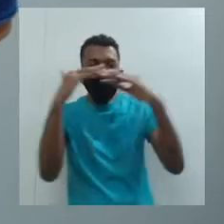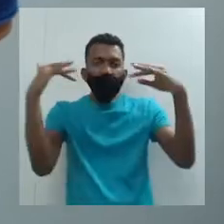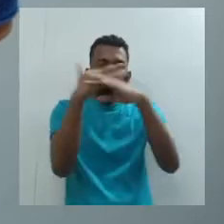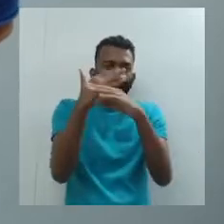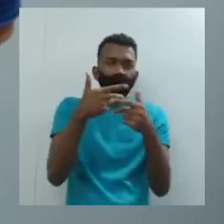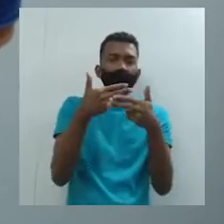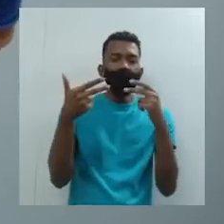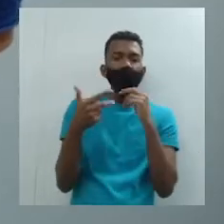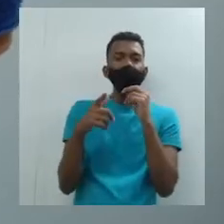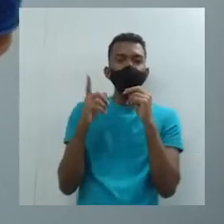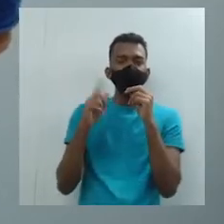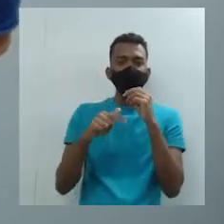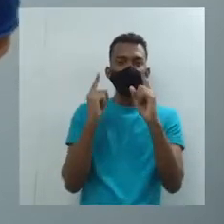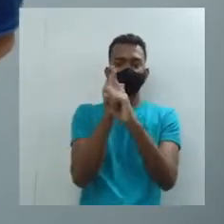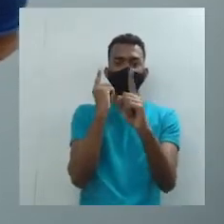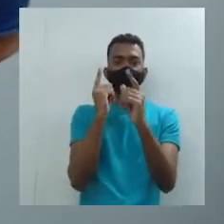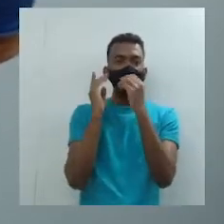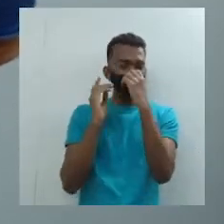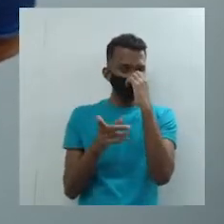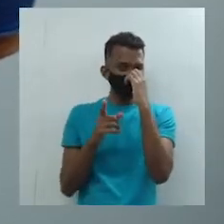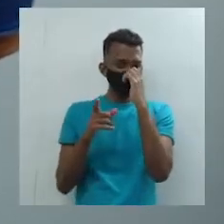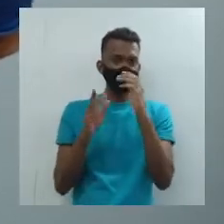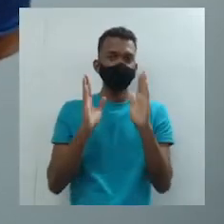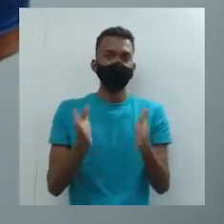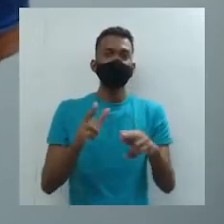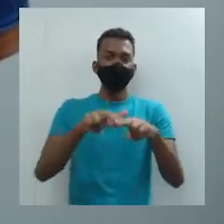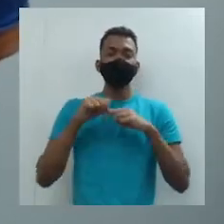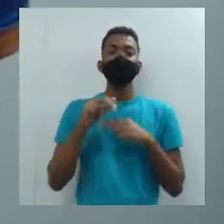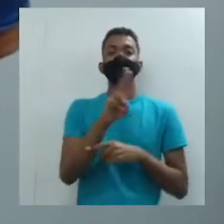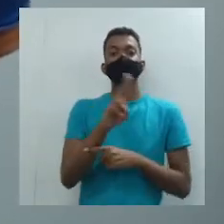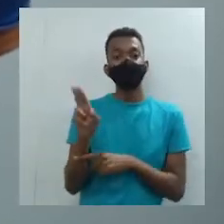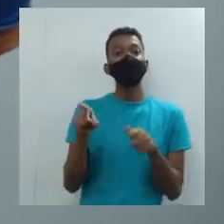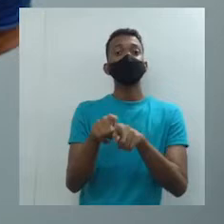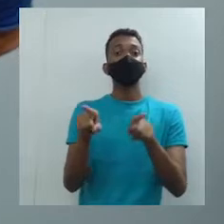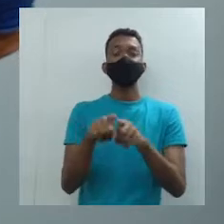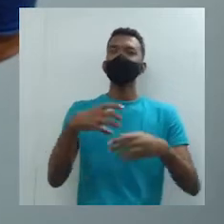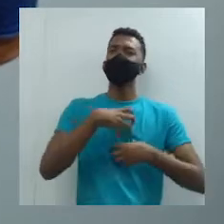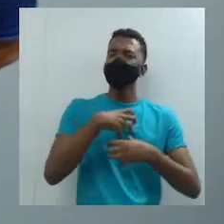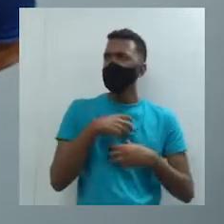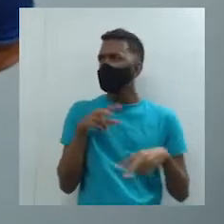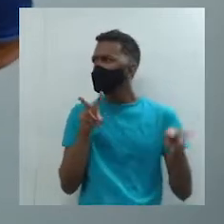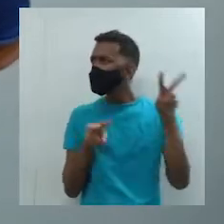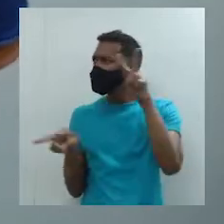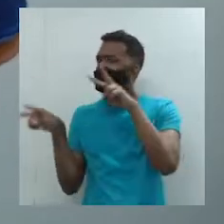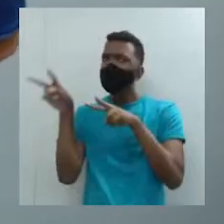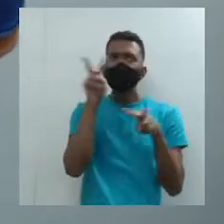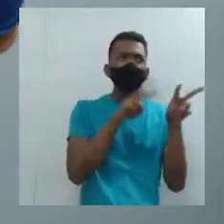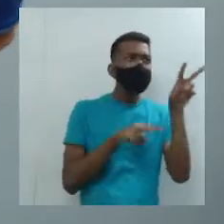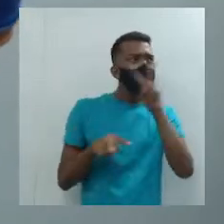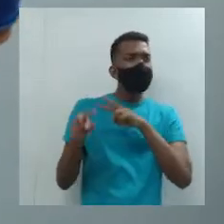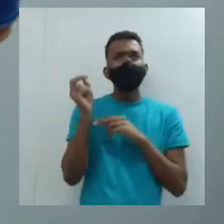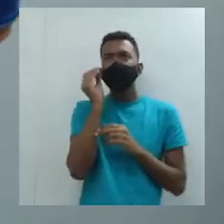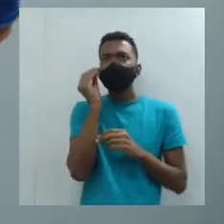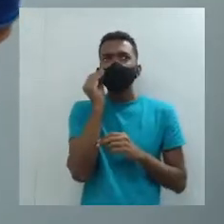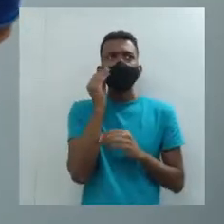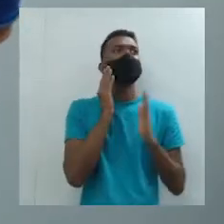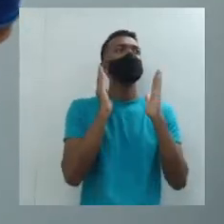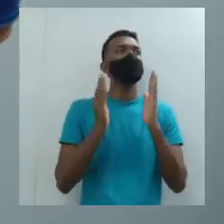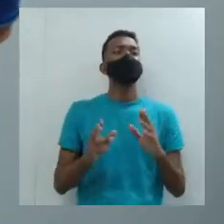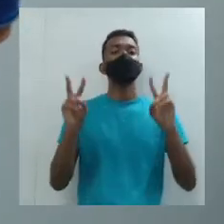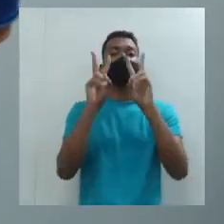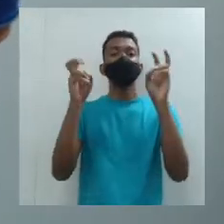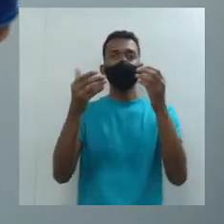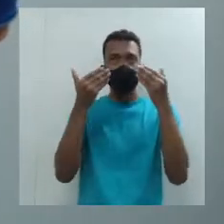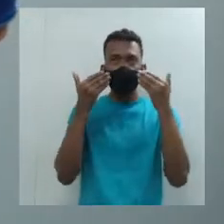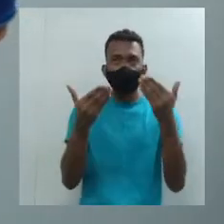se identifica com o Baudelaire pelo nome, mas também pela atitude de observação que ele tinha diante da